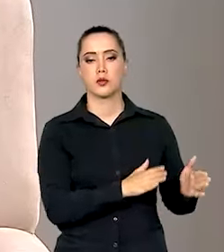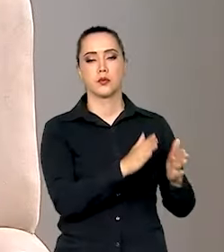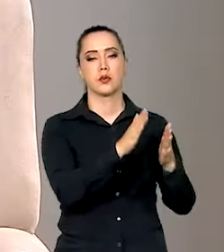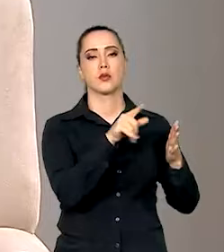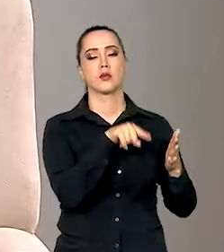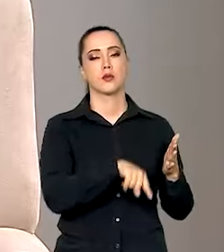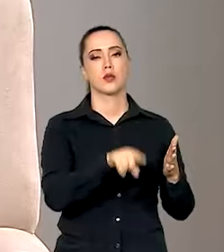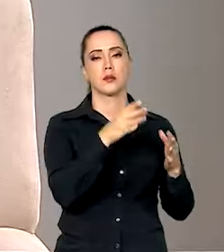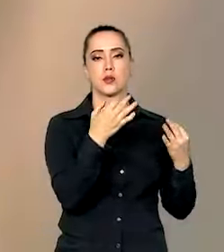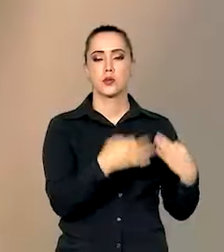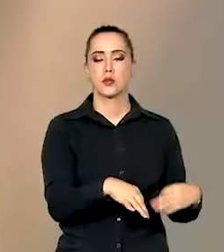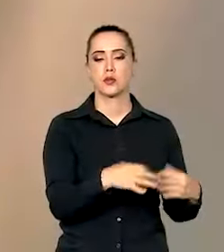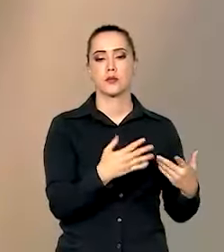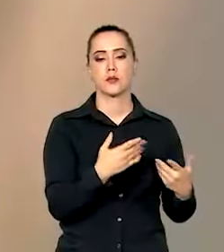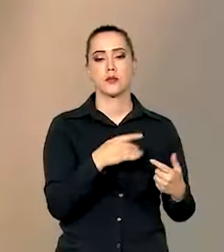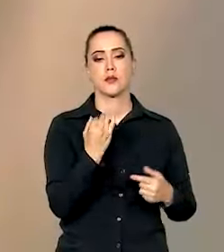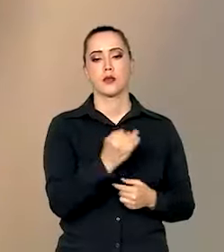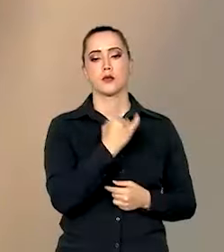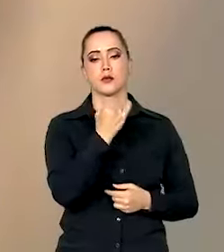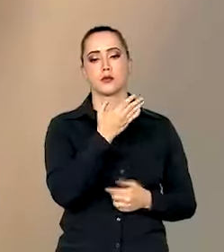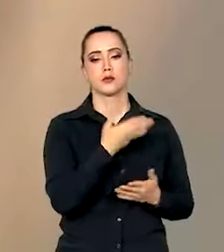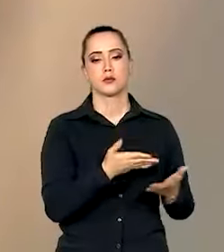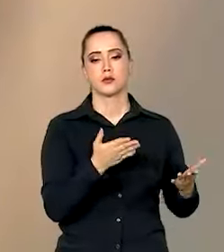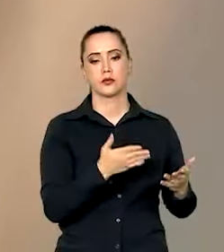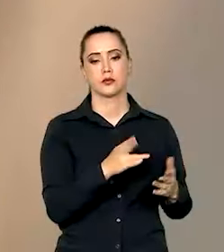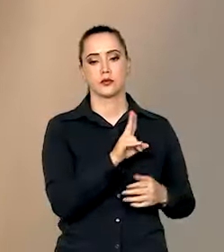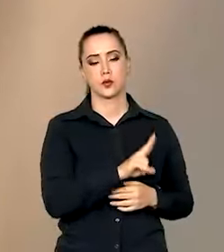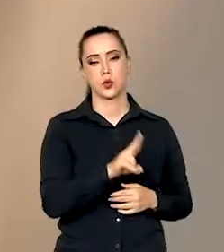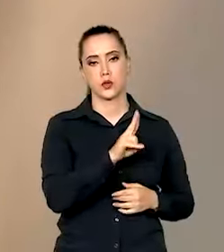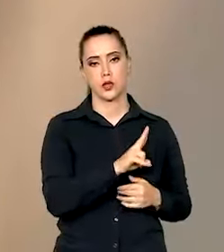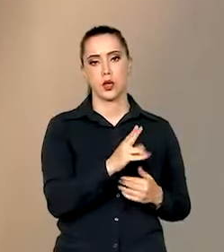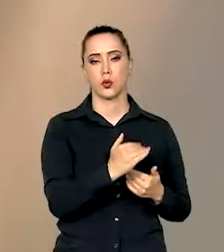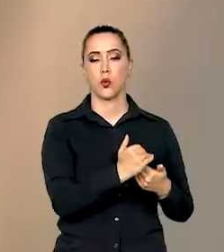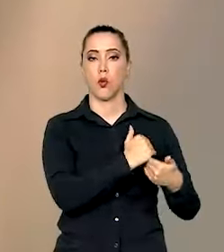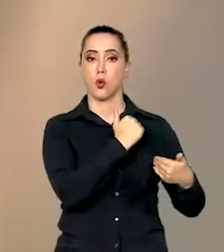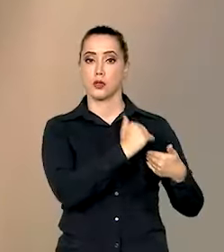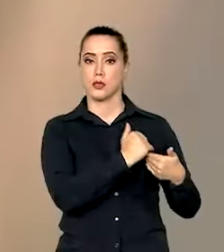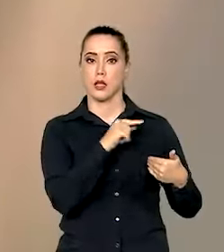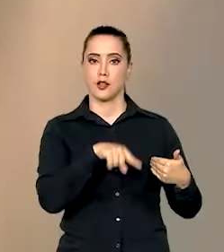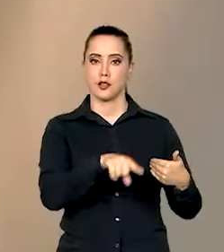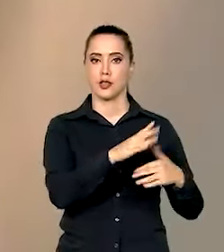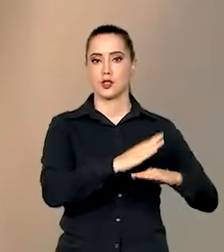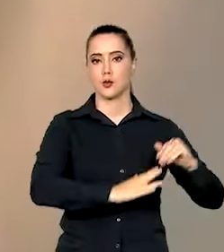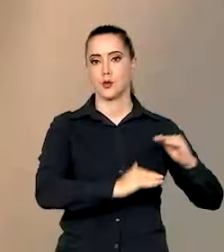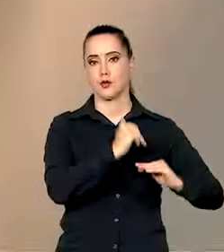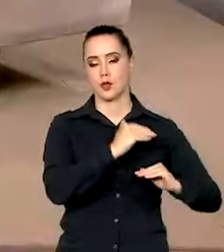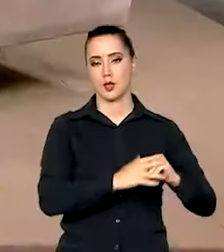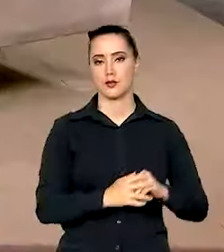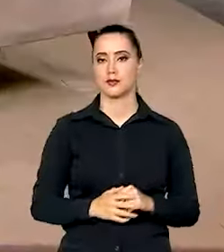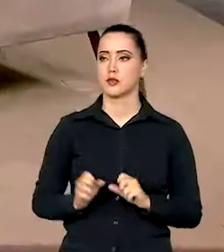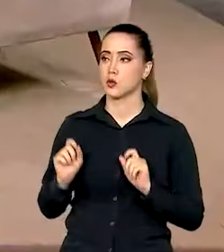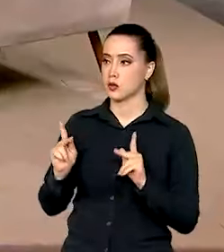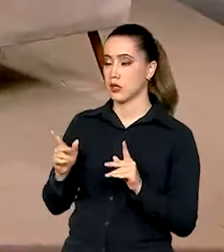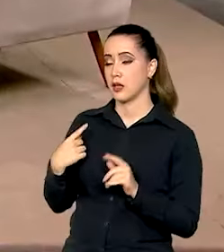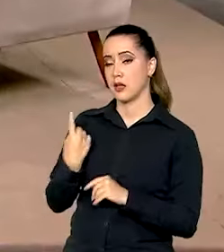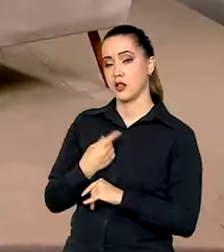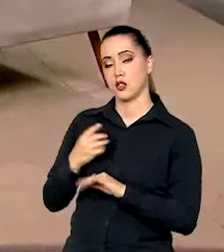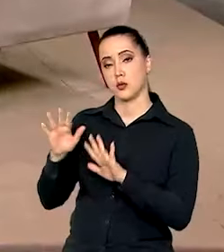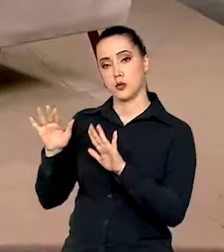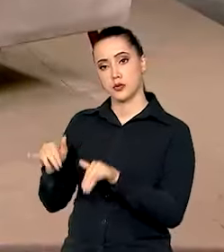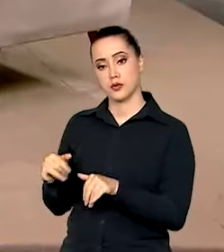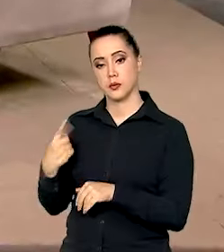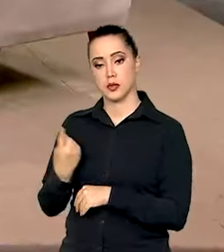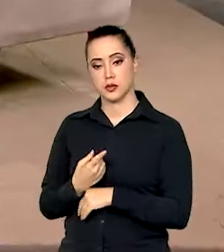caminho correto, né, importante, a partir da orientação dessas nossas especialistas. Tá certo. Agora, para a gente